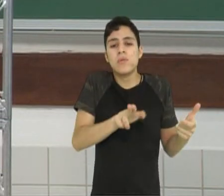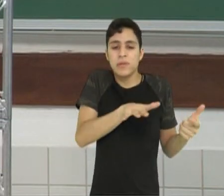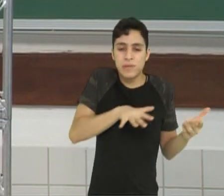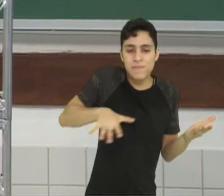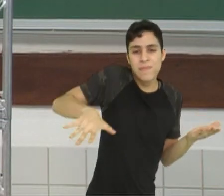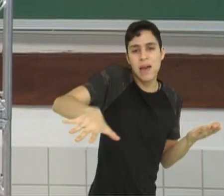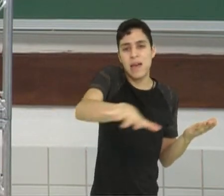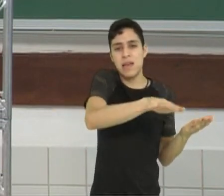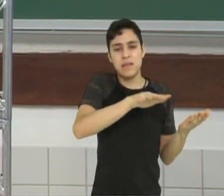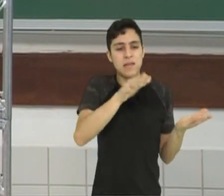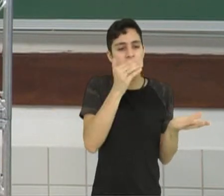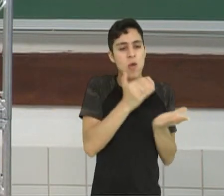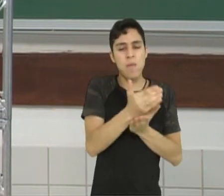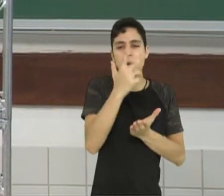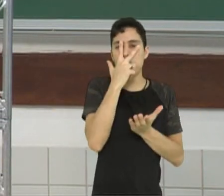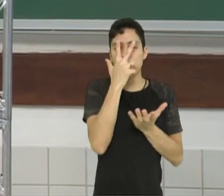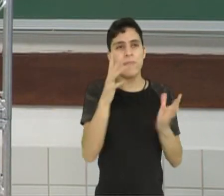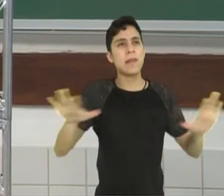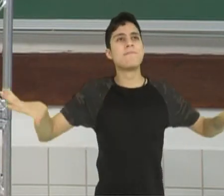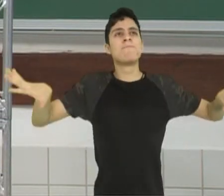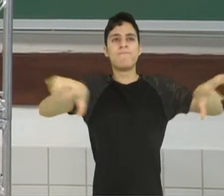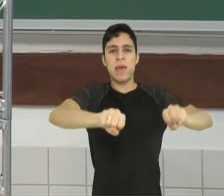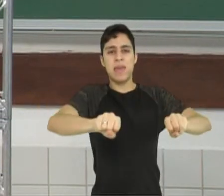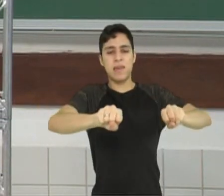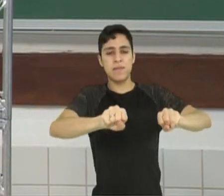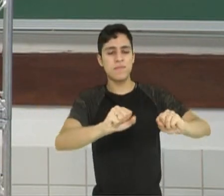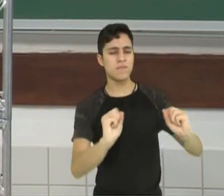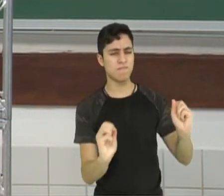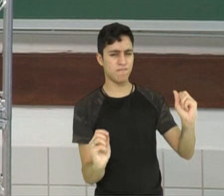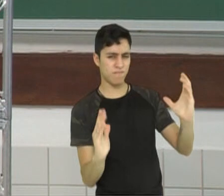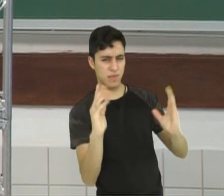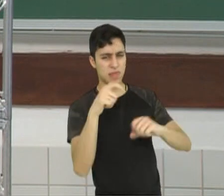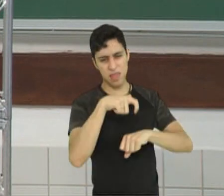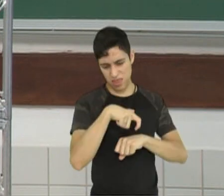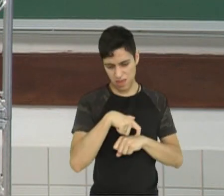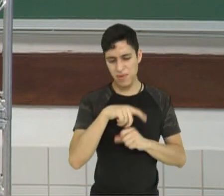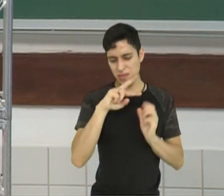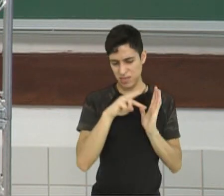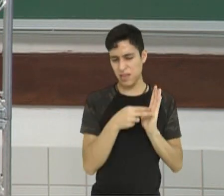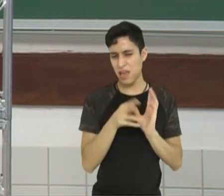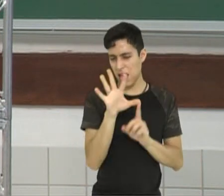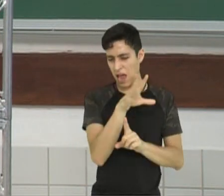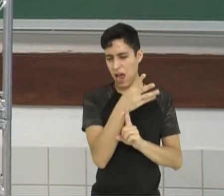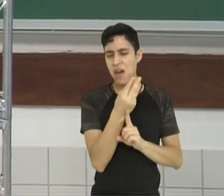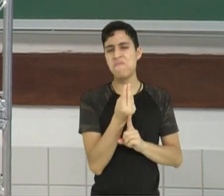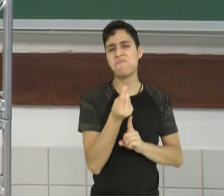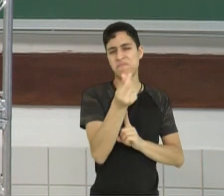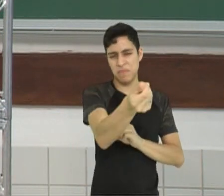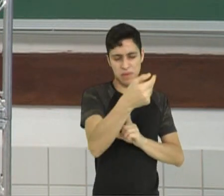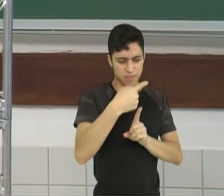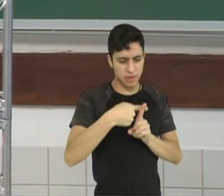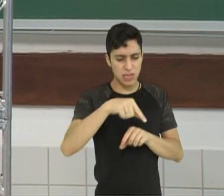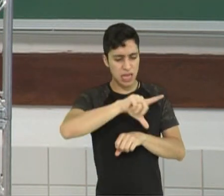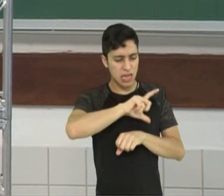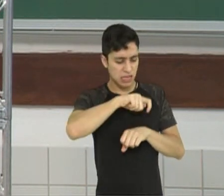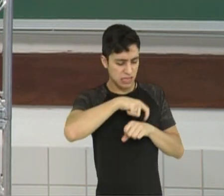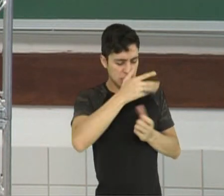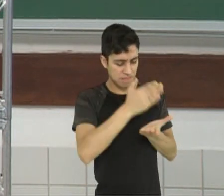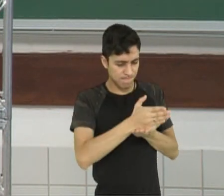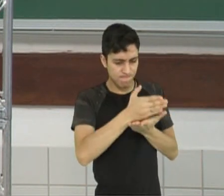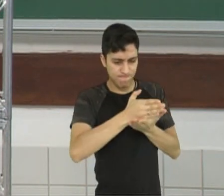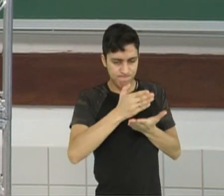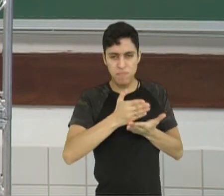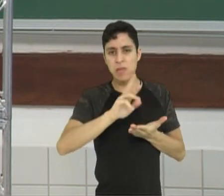pegar o espaço e se apropriar dele. Por um tempo, né, é uma arte efêmera que tem um tempo determinado, não vai durar